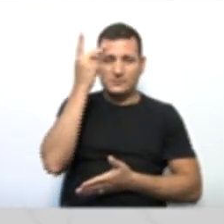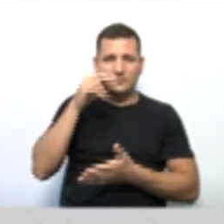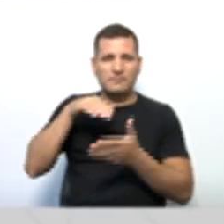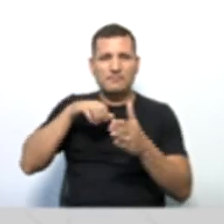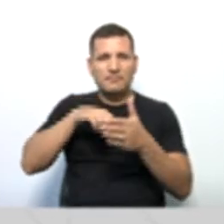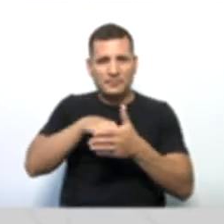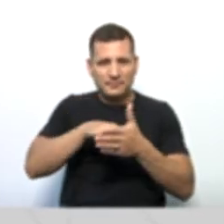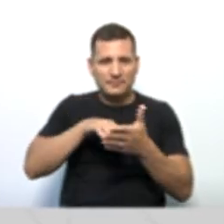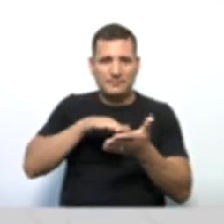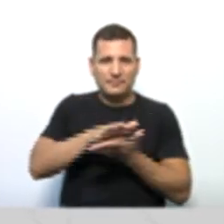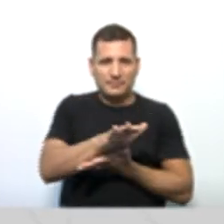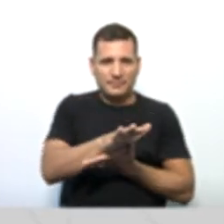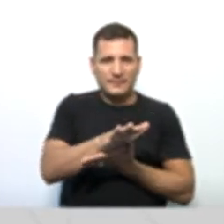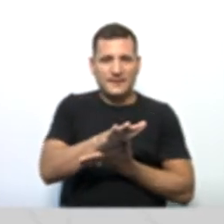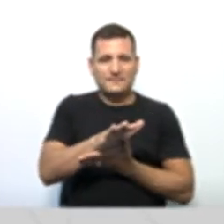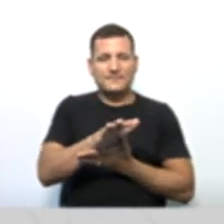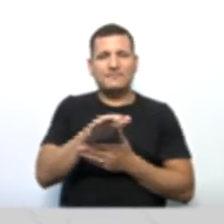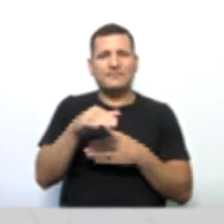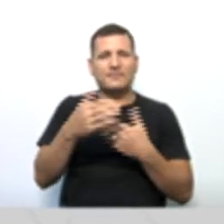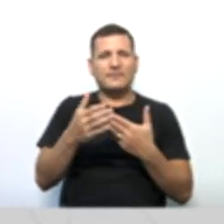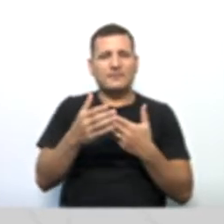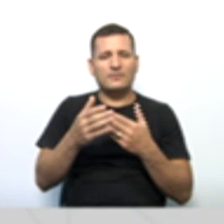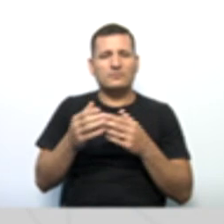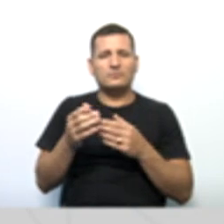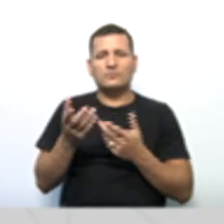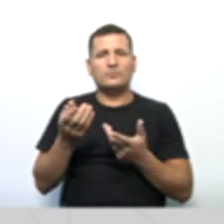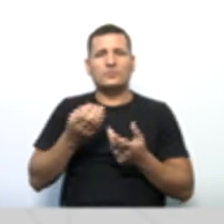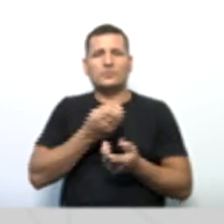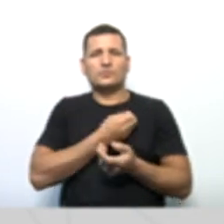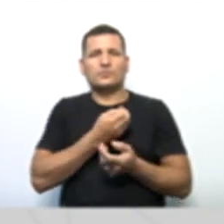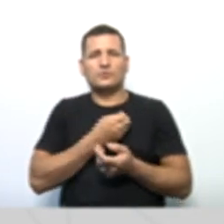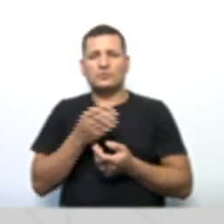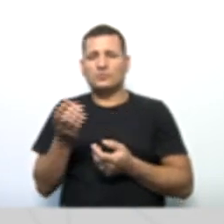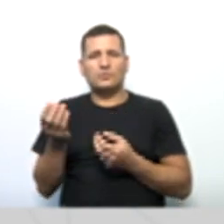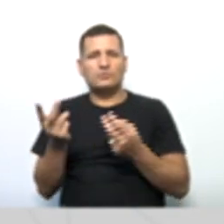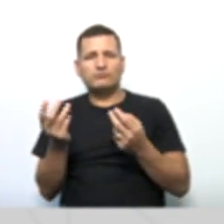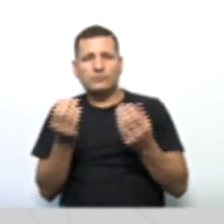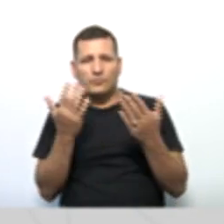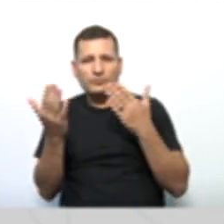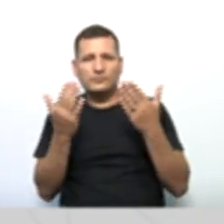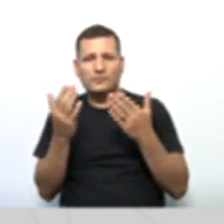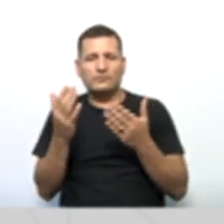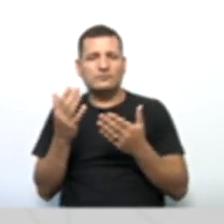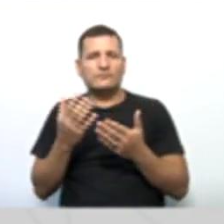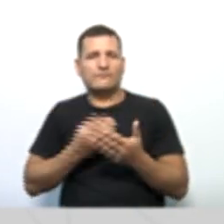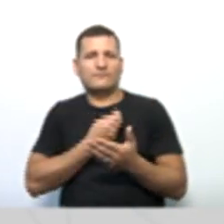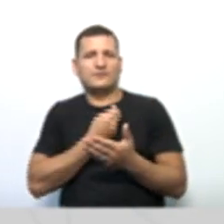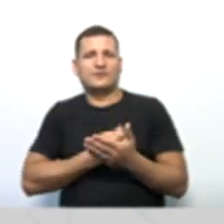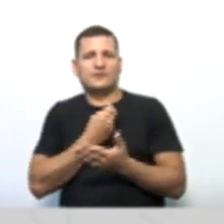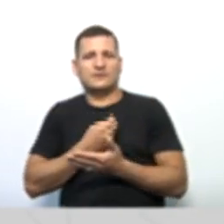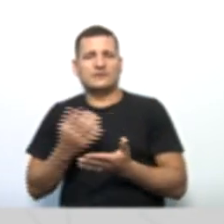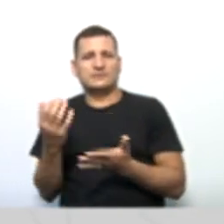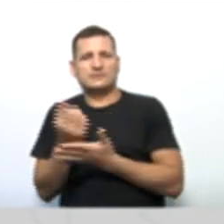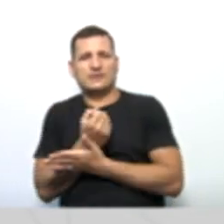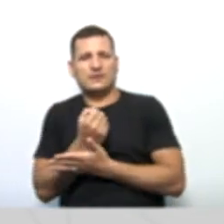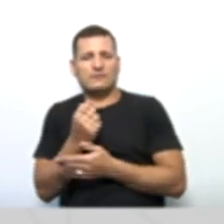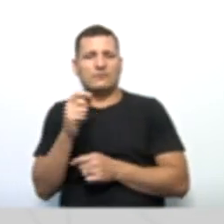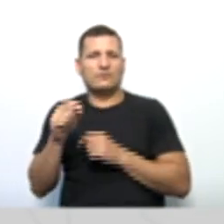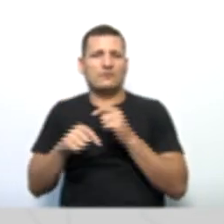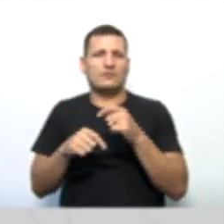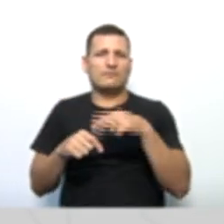vou oferecer o maior número de satisfação, de vidas salvas, né? Ou o que vai ocasionar mais dor